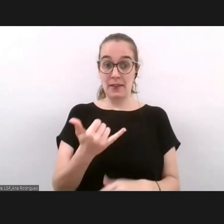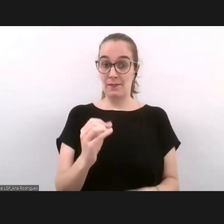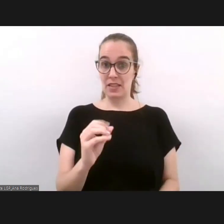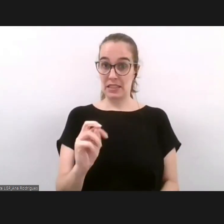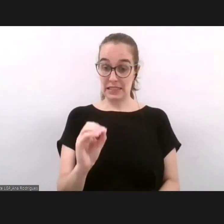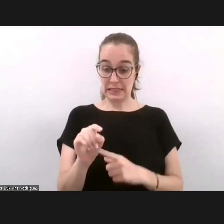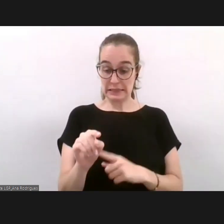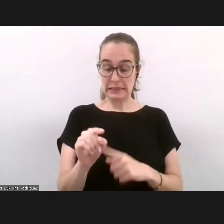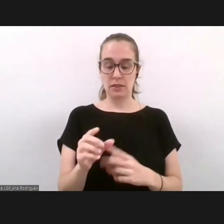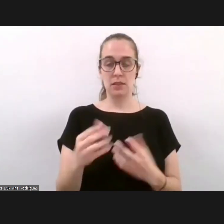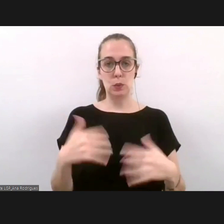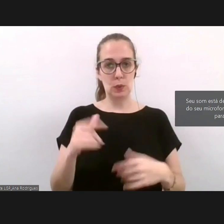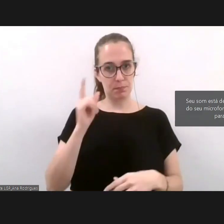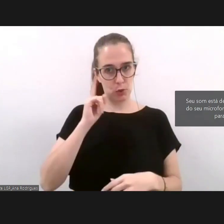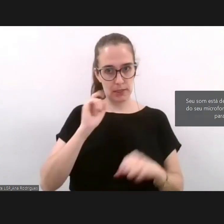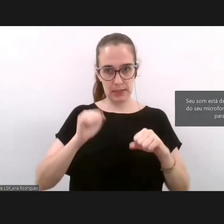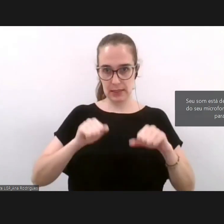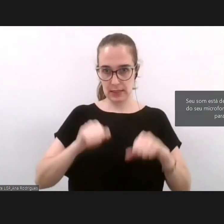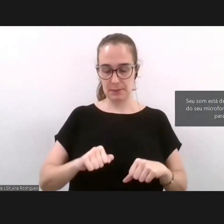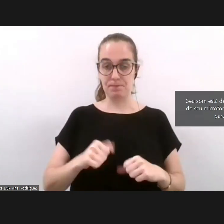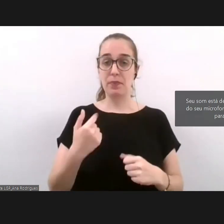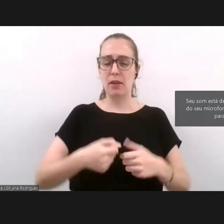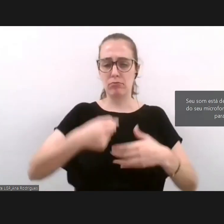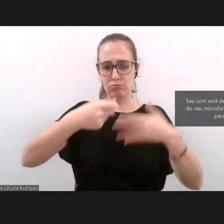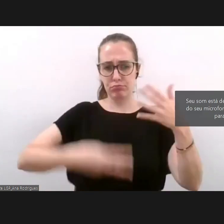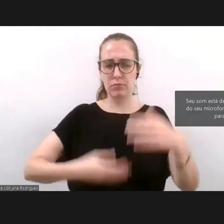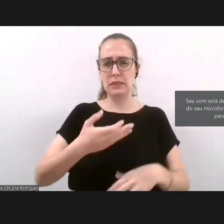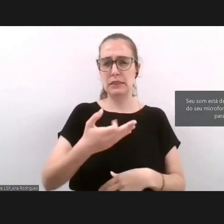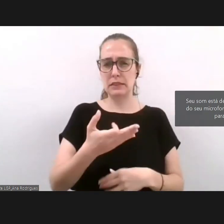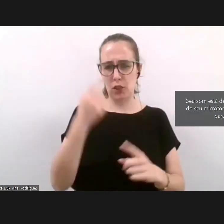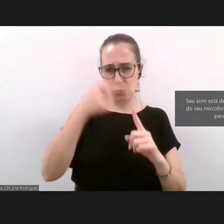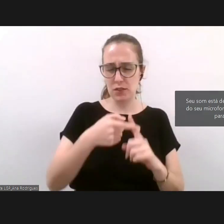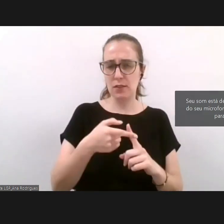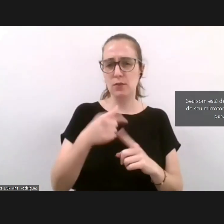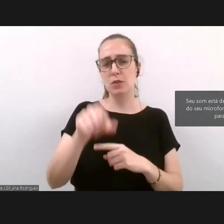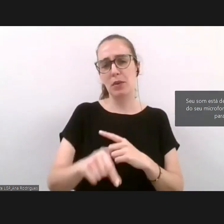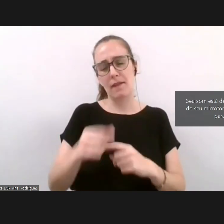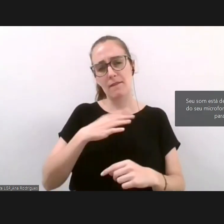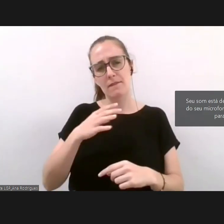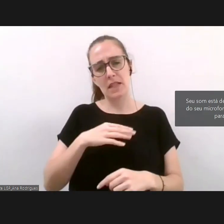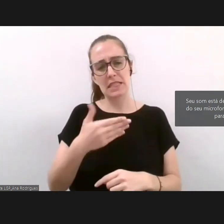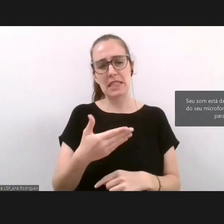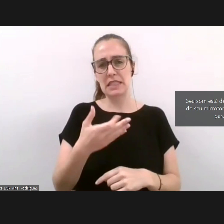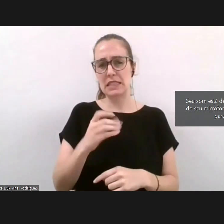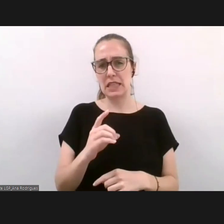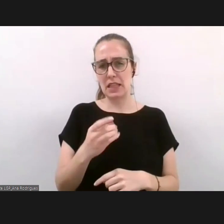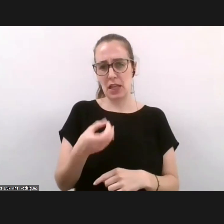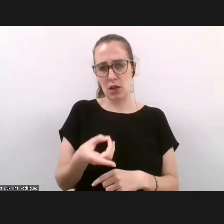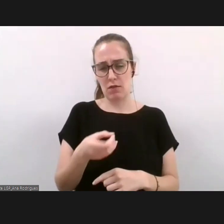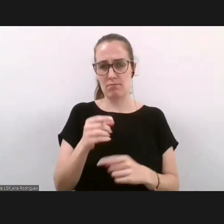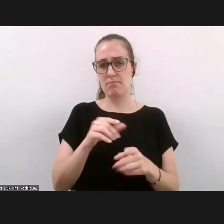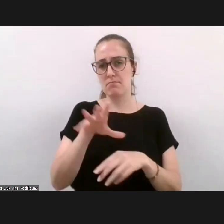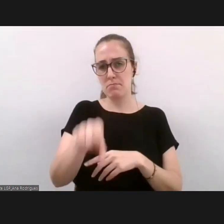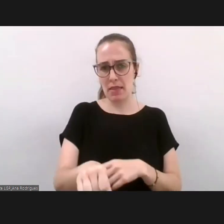de especial importância. Os seus 17 objetivos, 169 metas, é bastante abrangente.